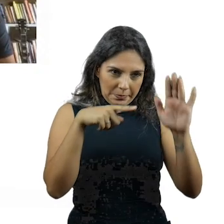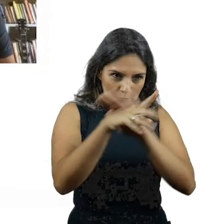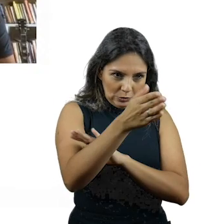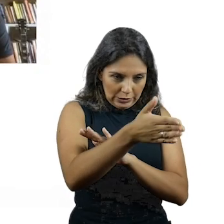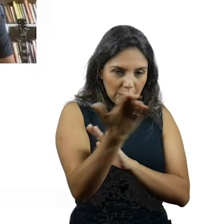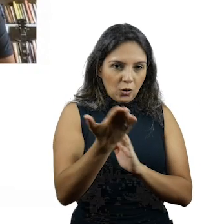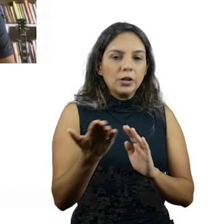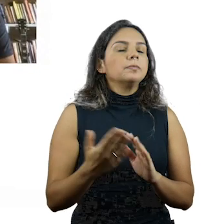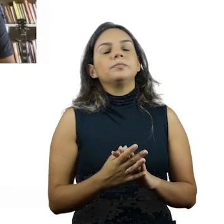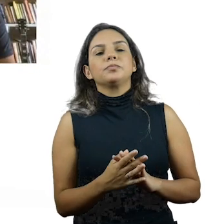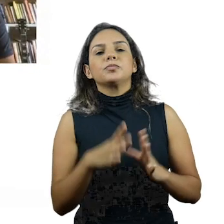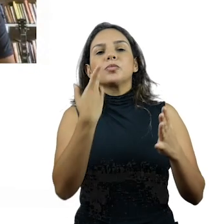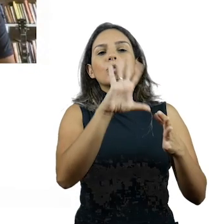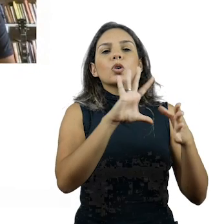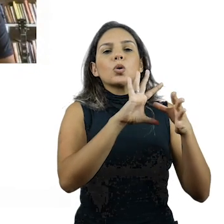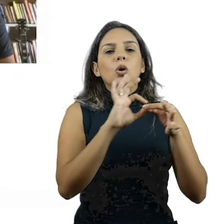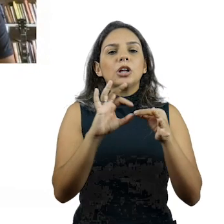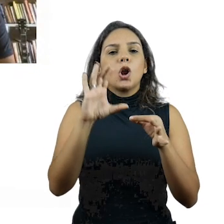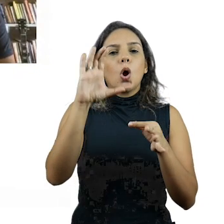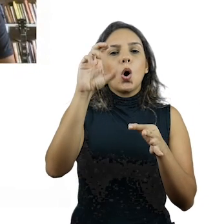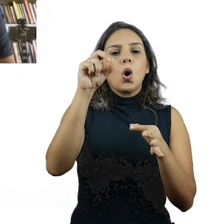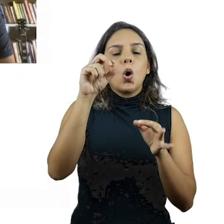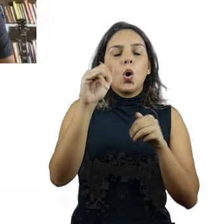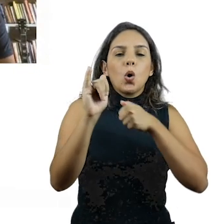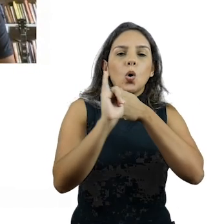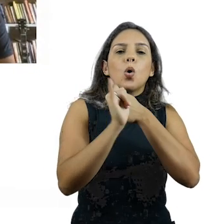seus contos. Eles contam a história de quê?